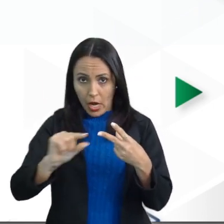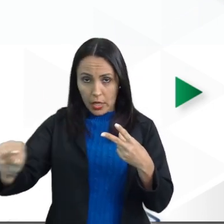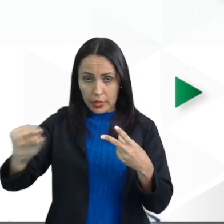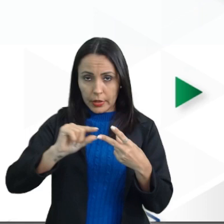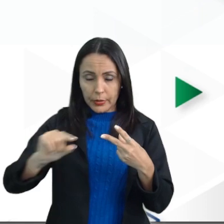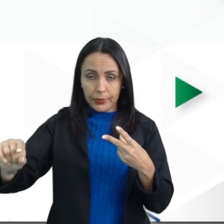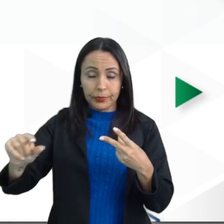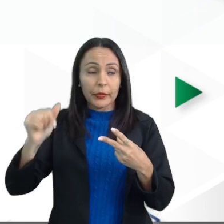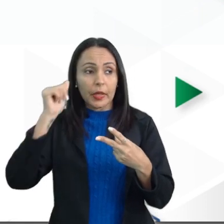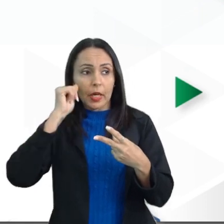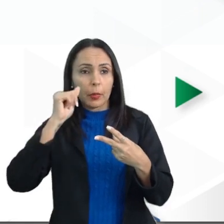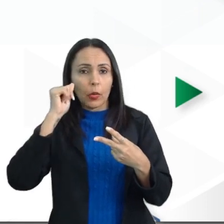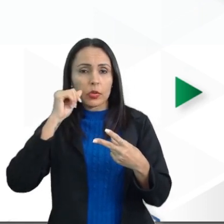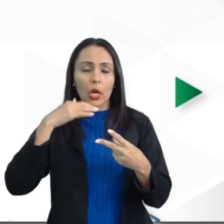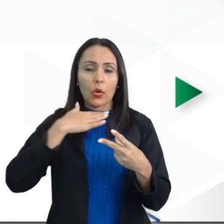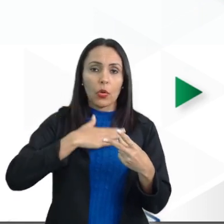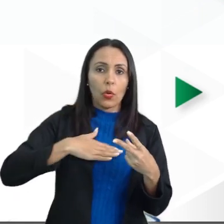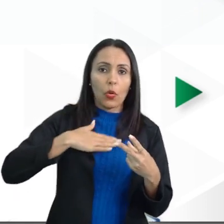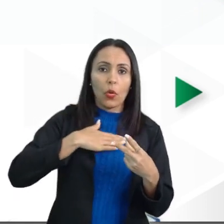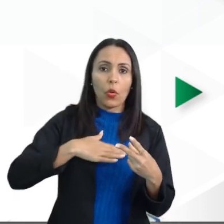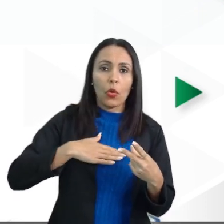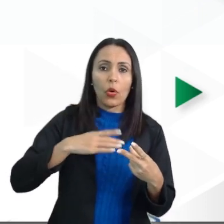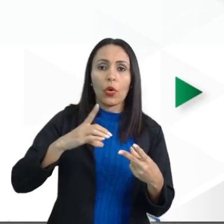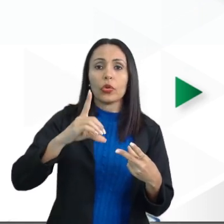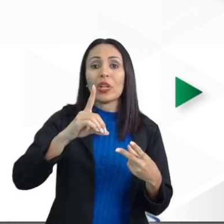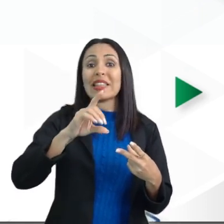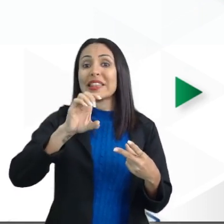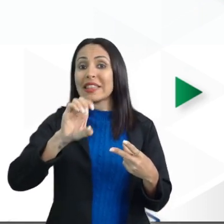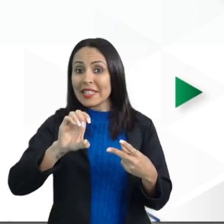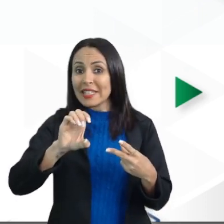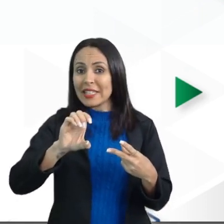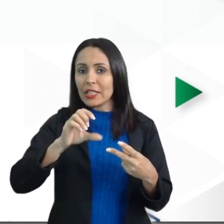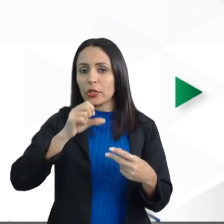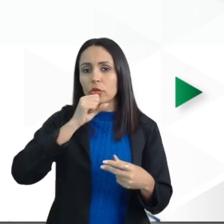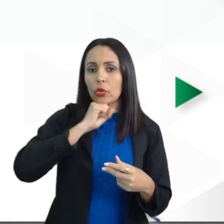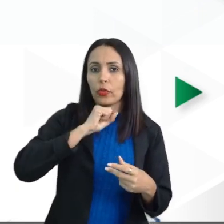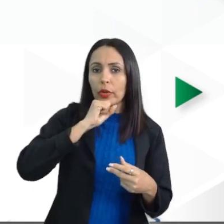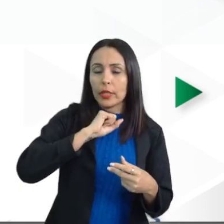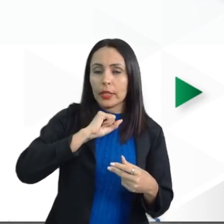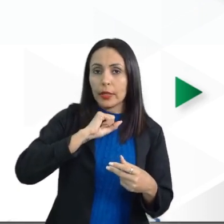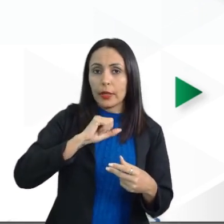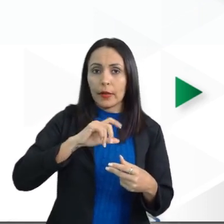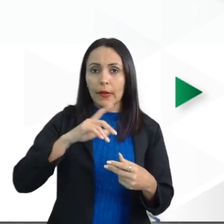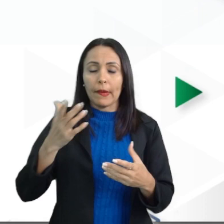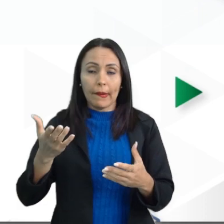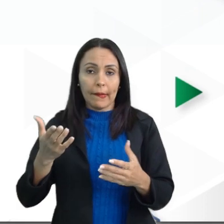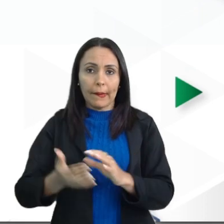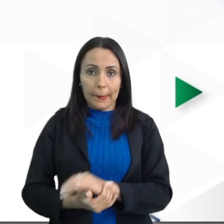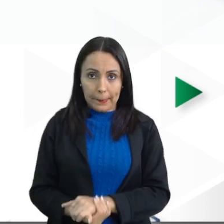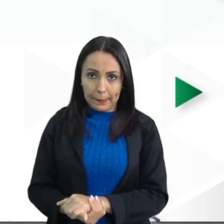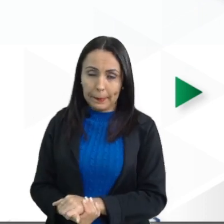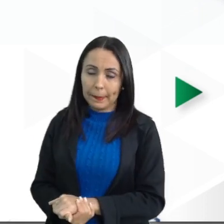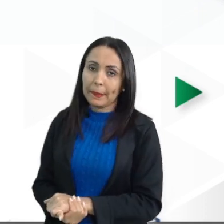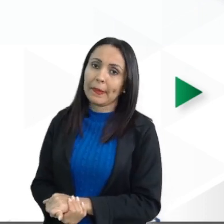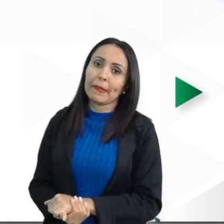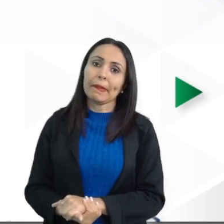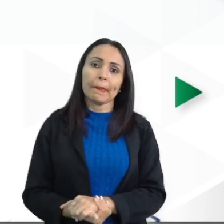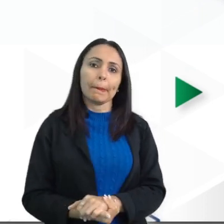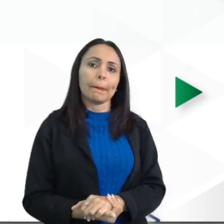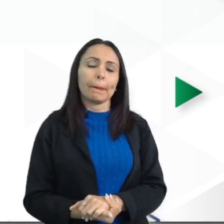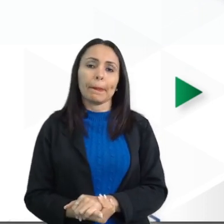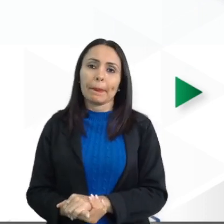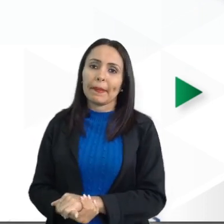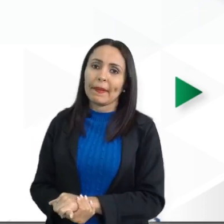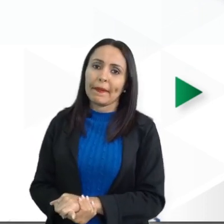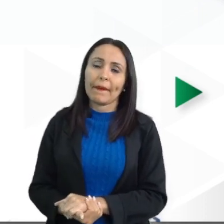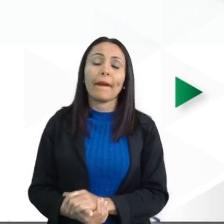a moça gosta de sorvete. Quem gosta, gosta de alguma coisa.